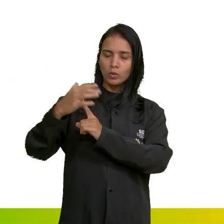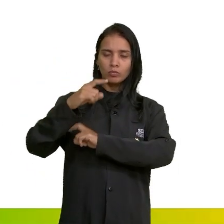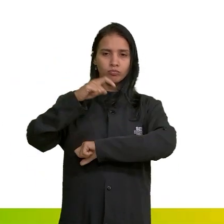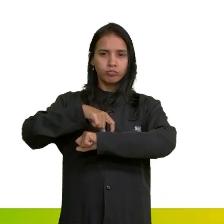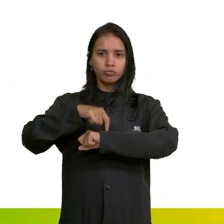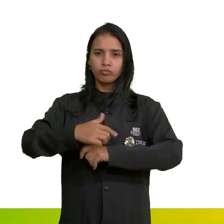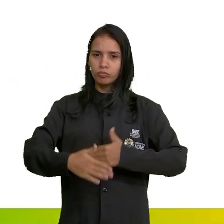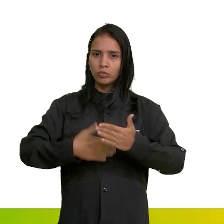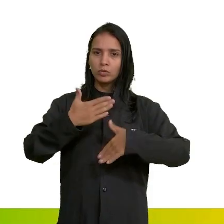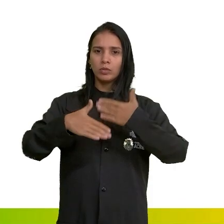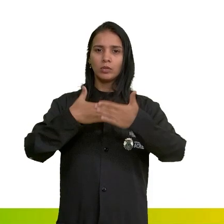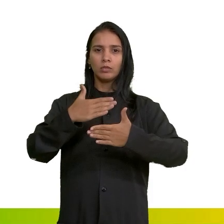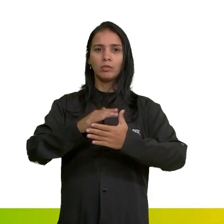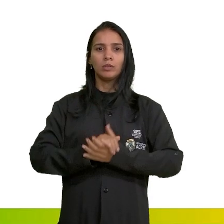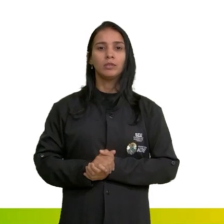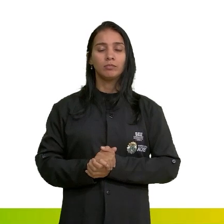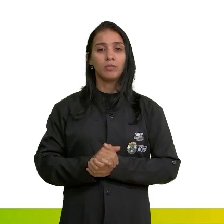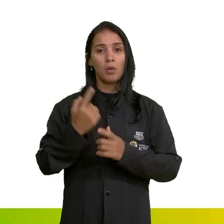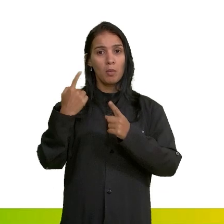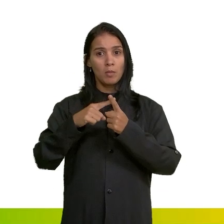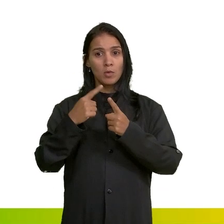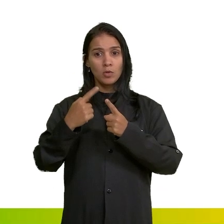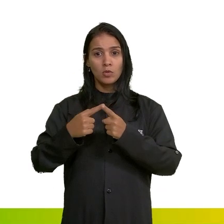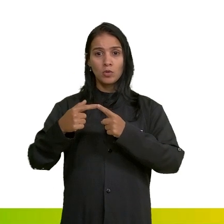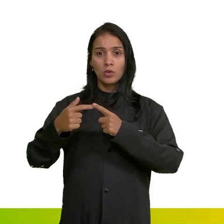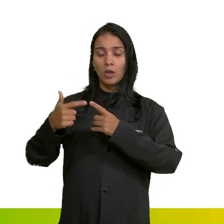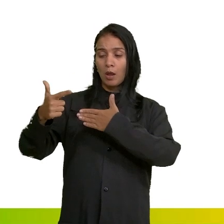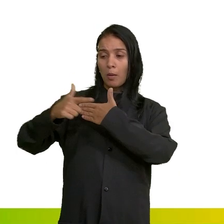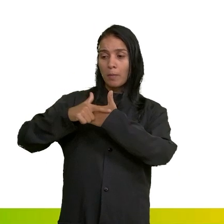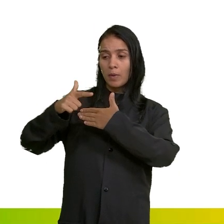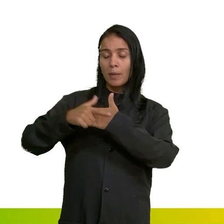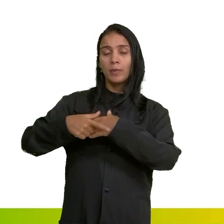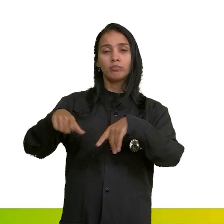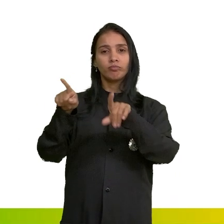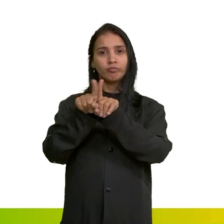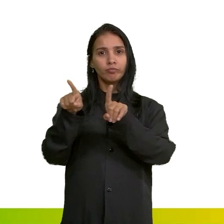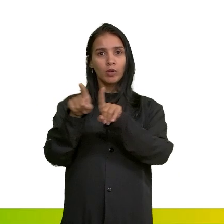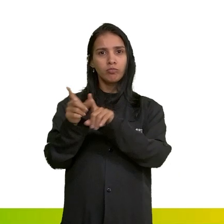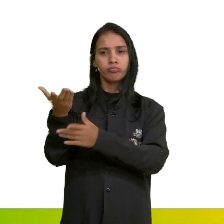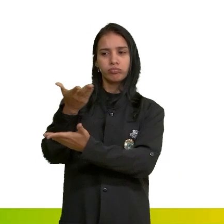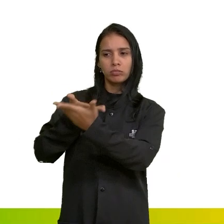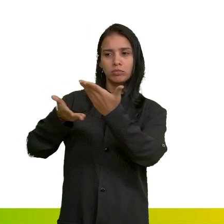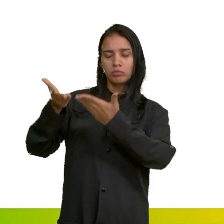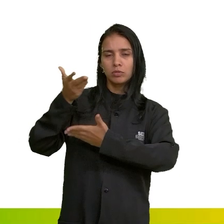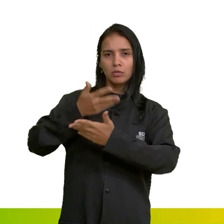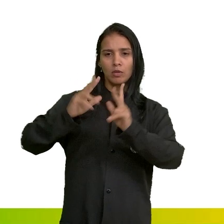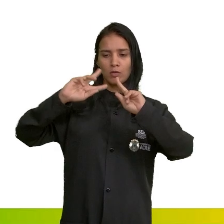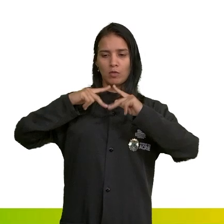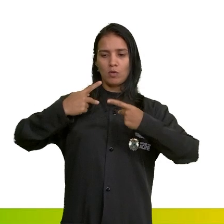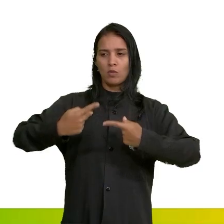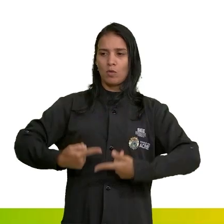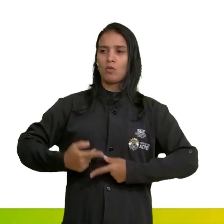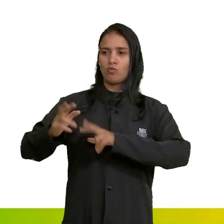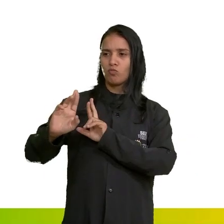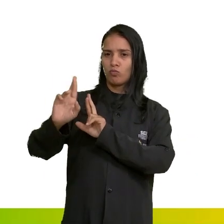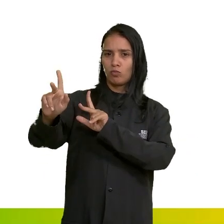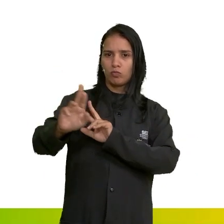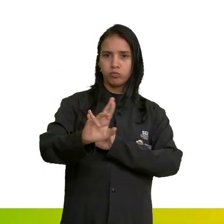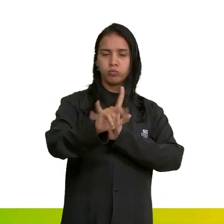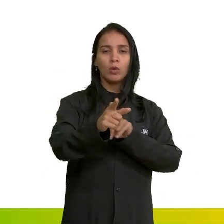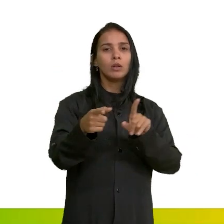processo envolve reconhecer diferenças e semelhanças, além de aprender a conviver com